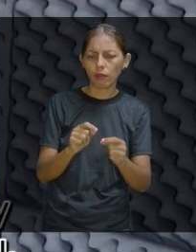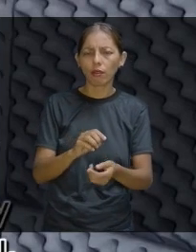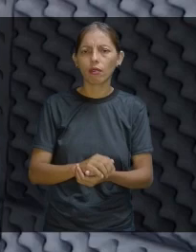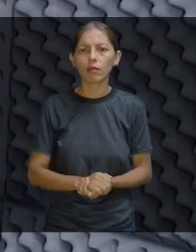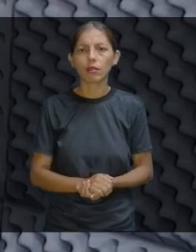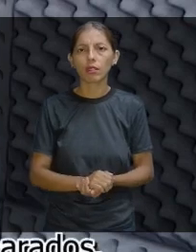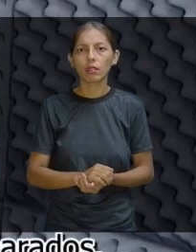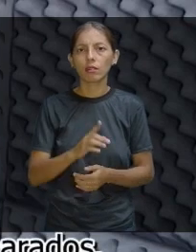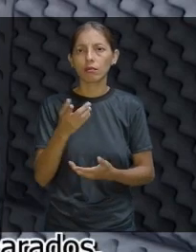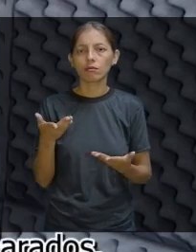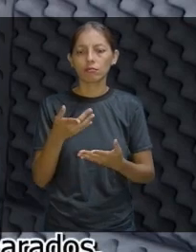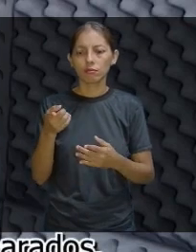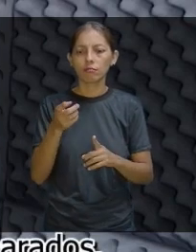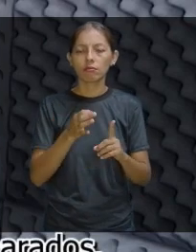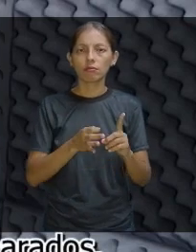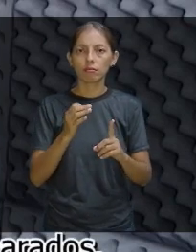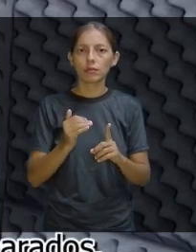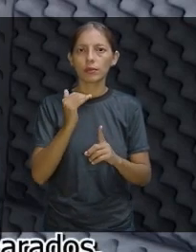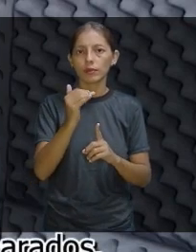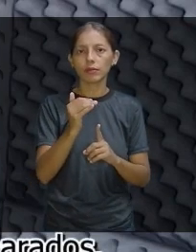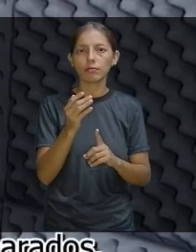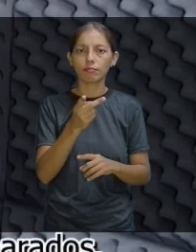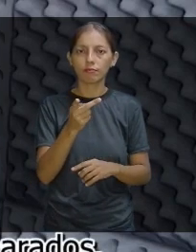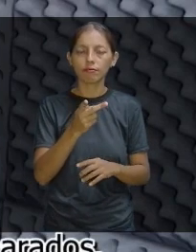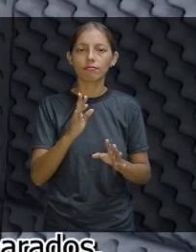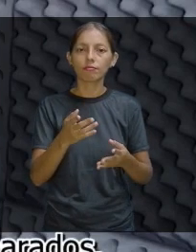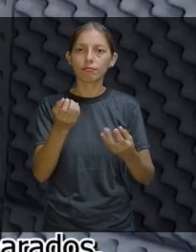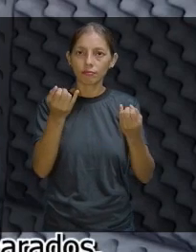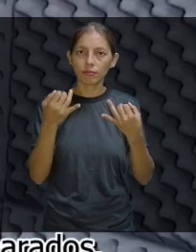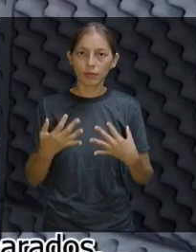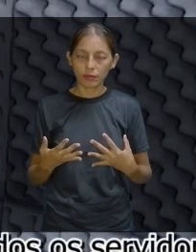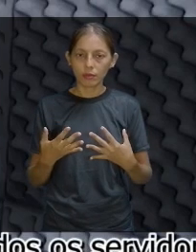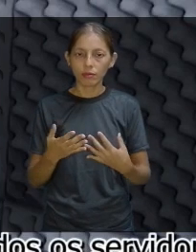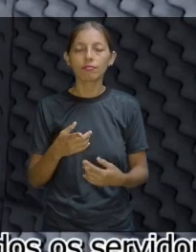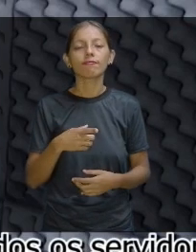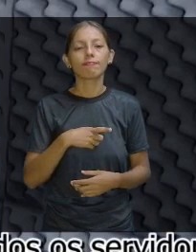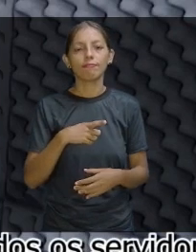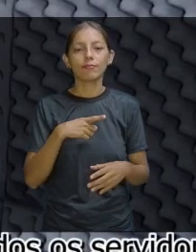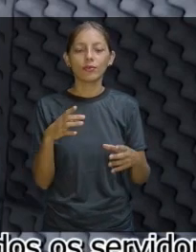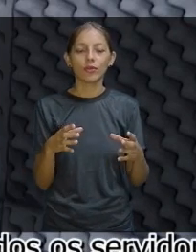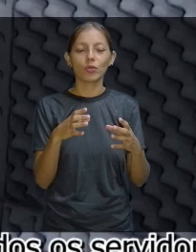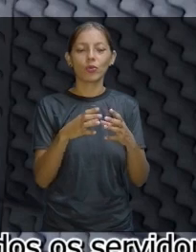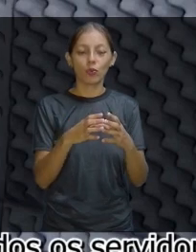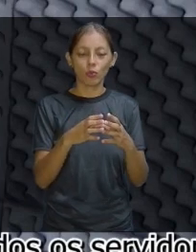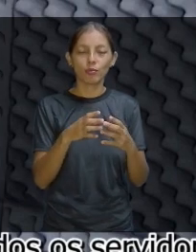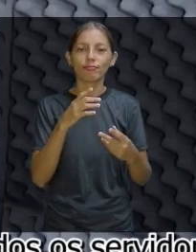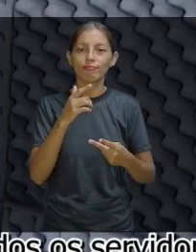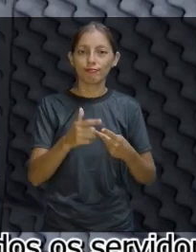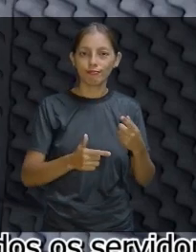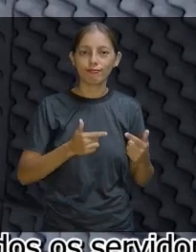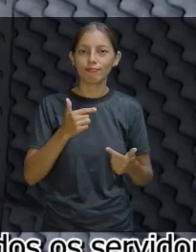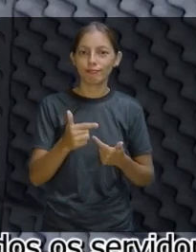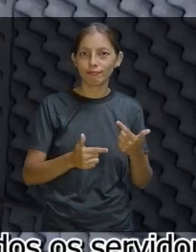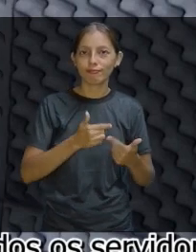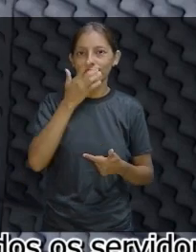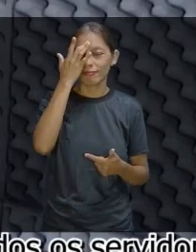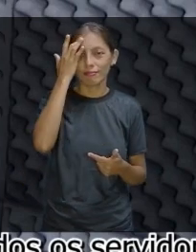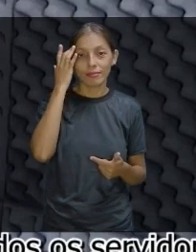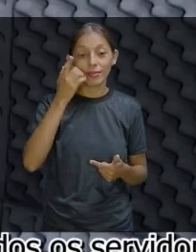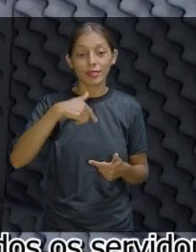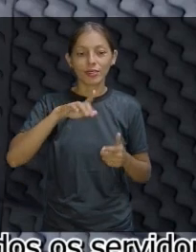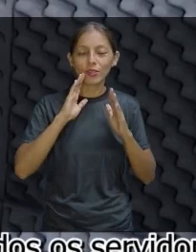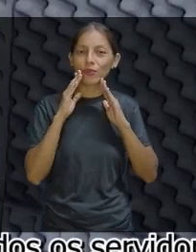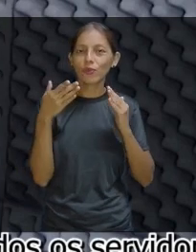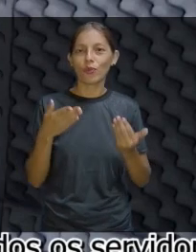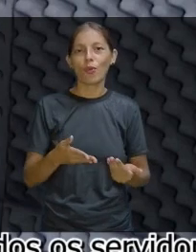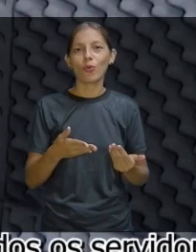também falou. Da mesma forma, nós temos técnicos muito bem preparados. É uma coisa que eu tenho orgulho da Justiça Eleitoral, é que todos